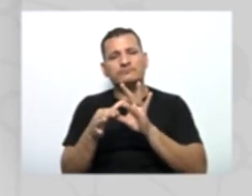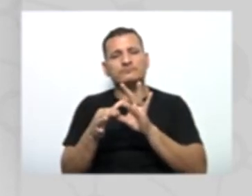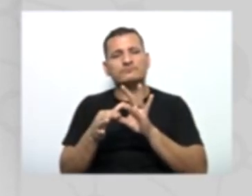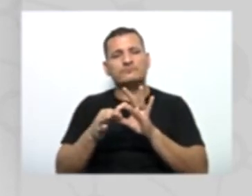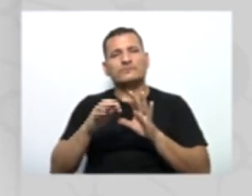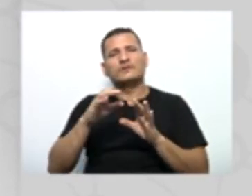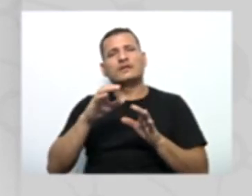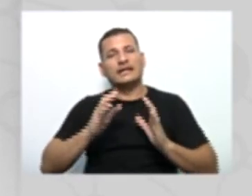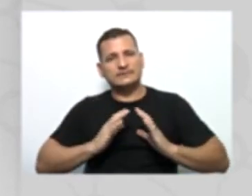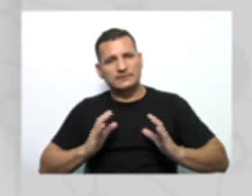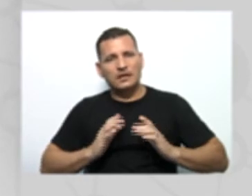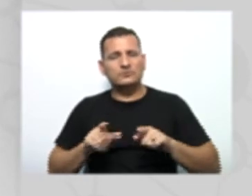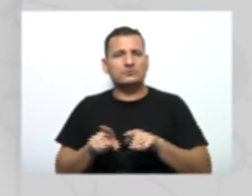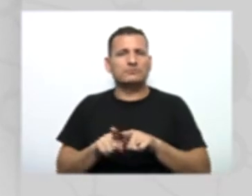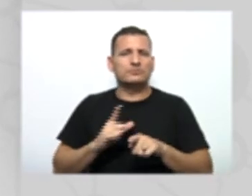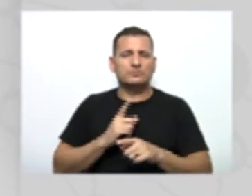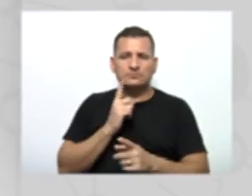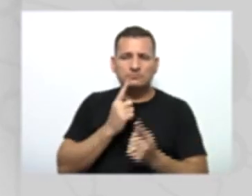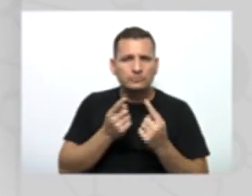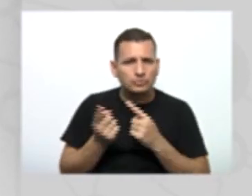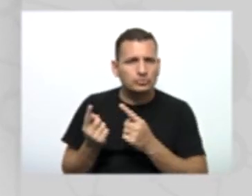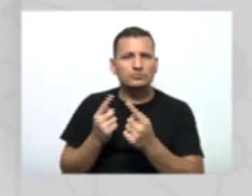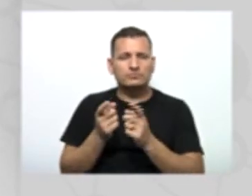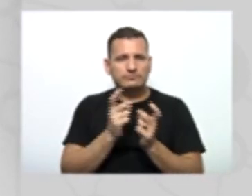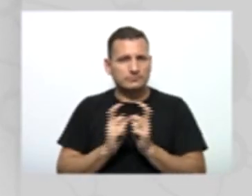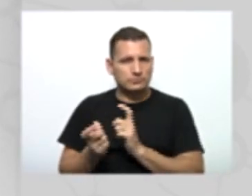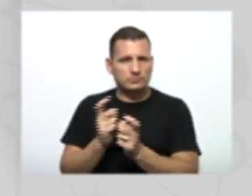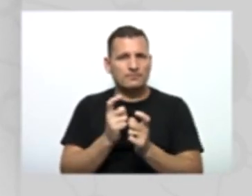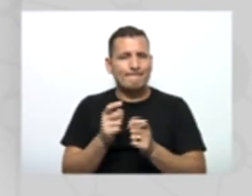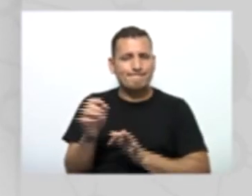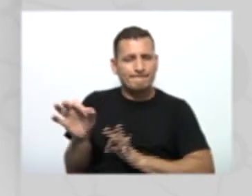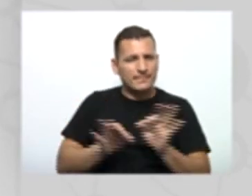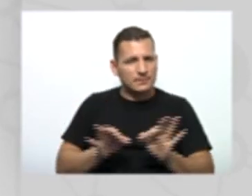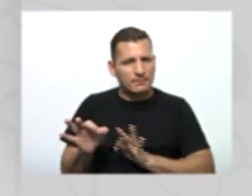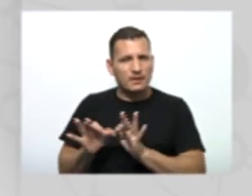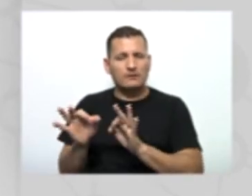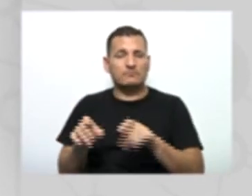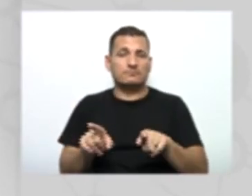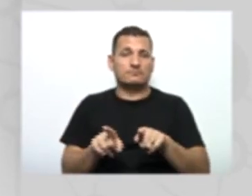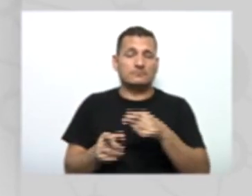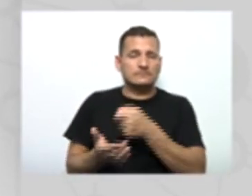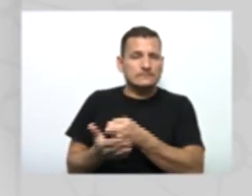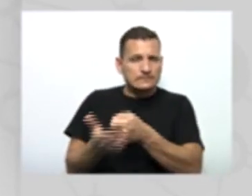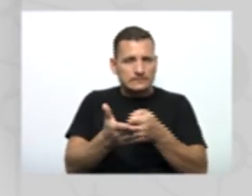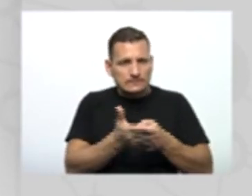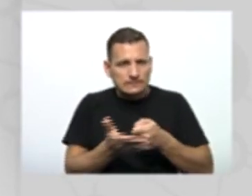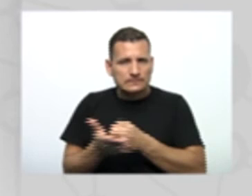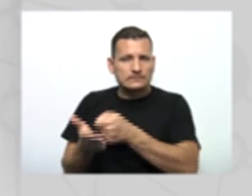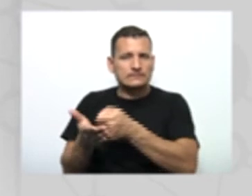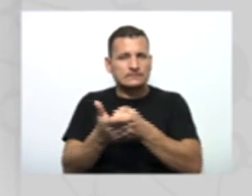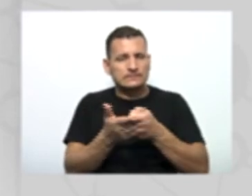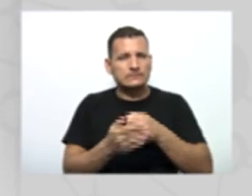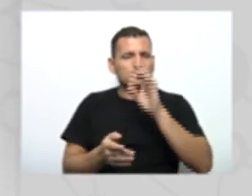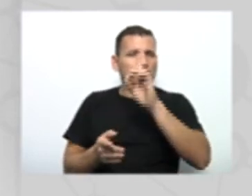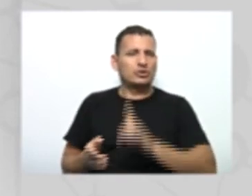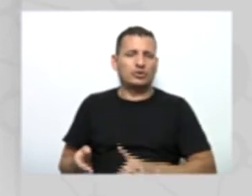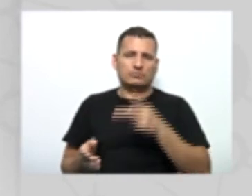o planejamento, a eleição, a cobrança por aquele serviço que era